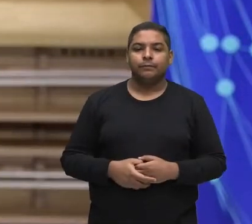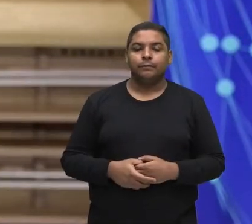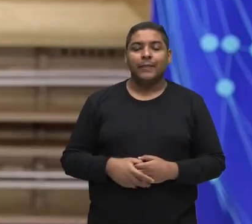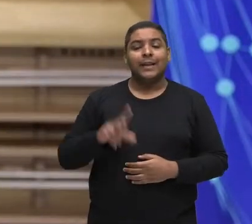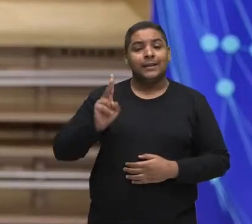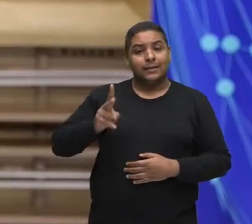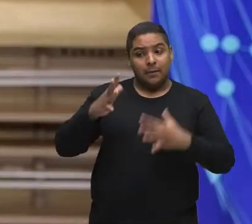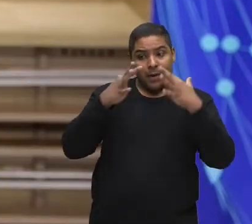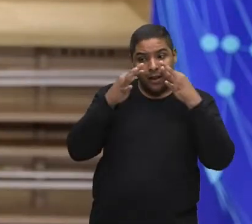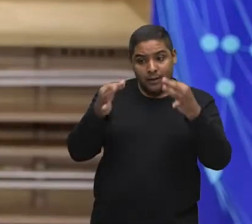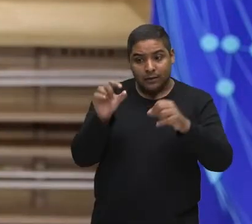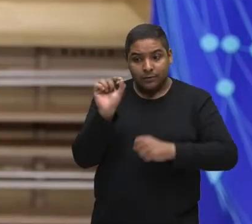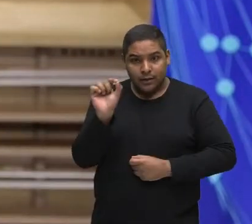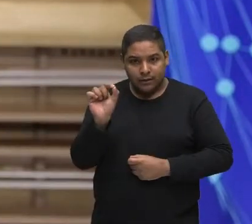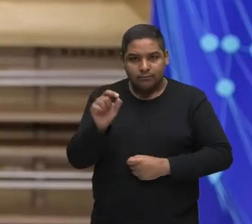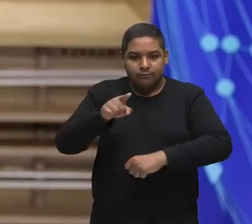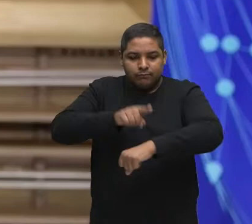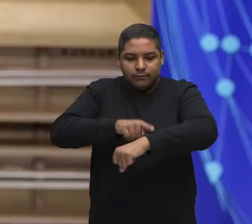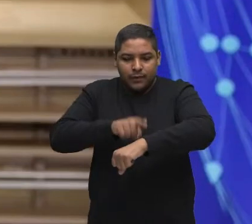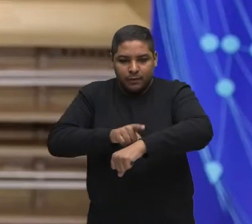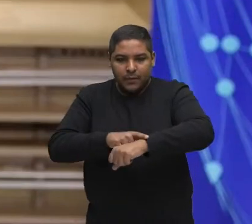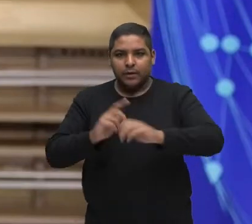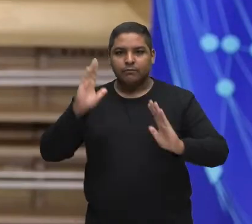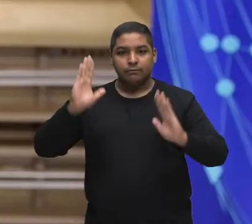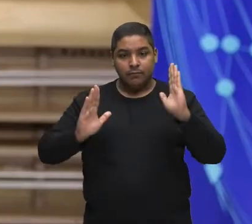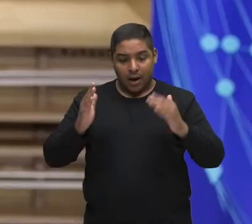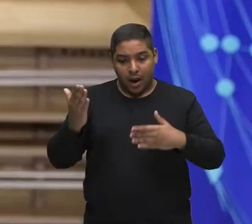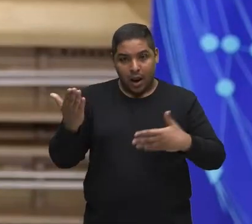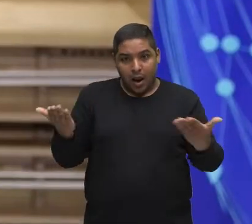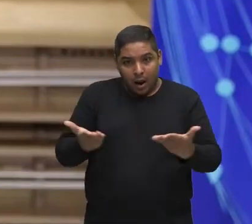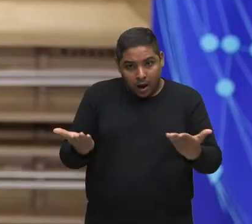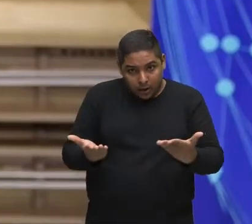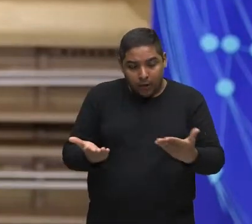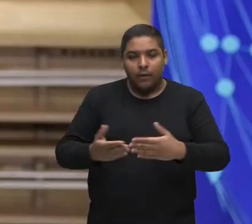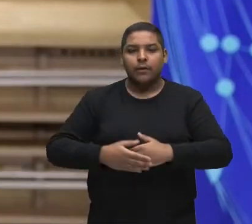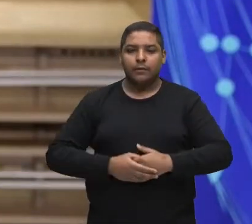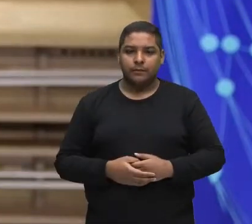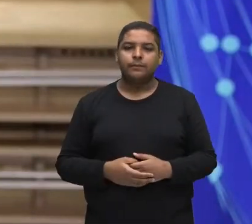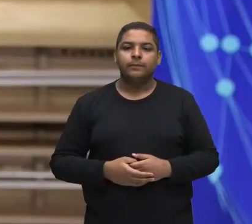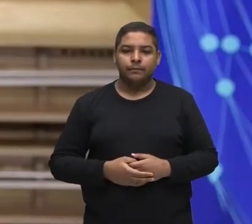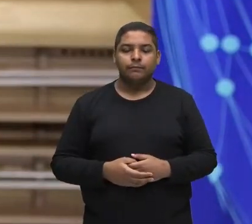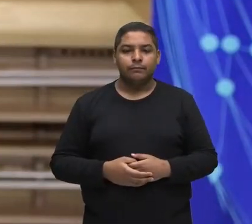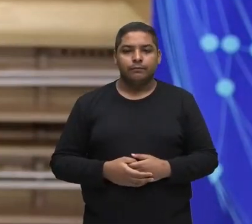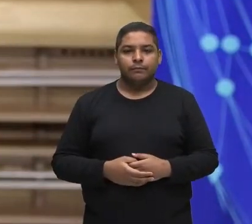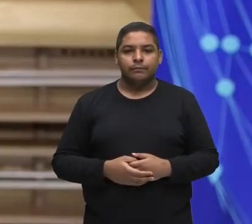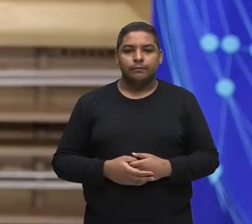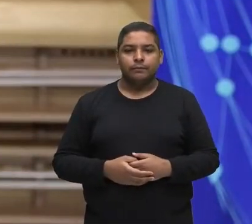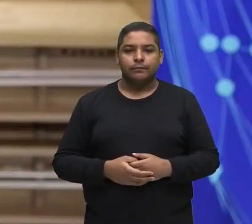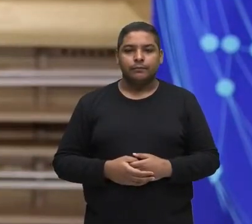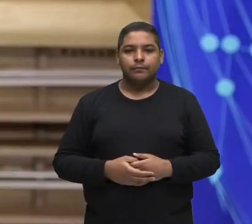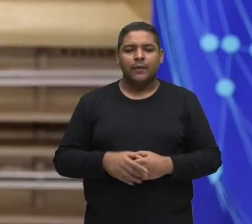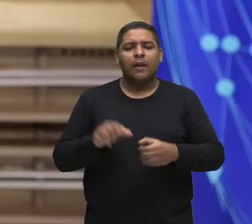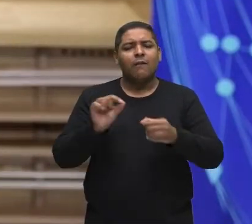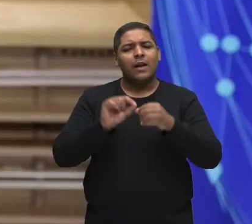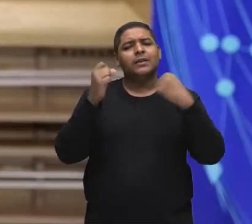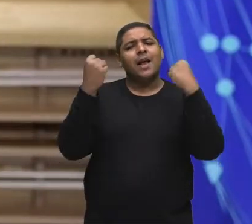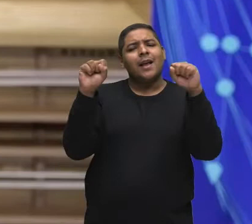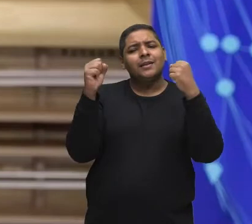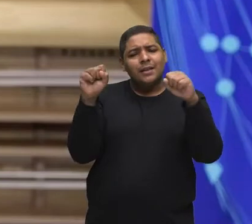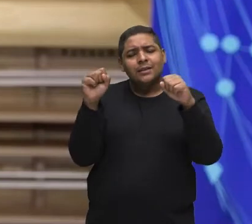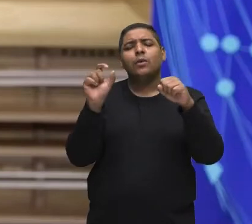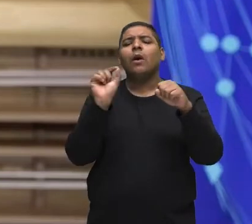sempre atento, professor, ao momento presente, no aqui e no agora. E para isso, faça algum exercício